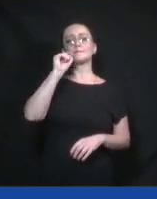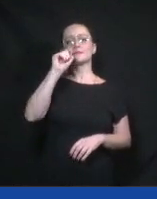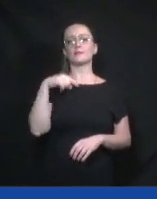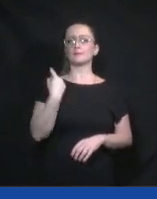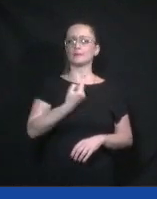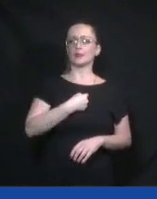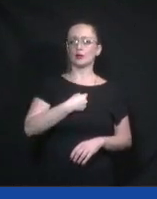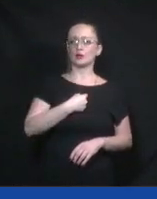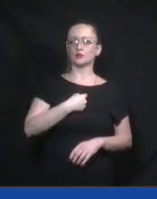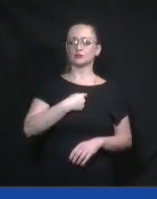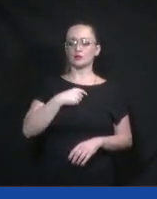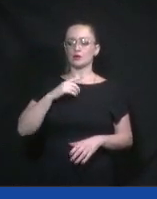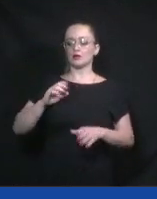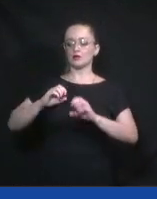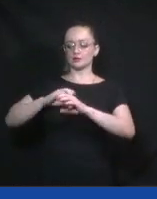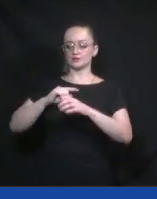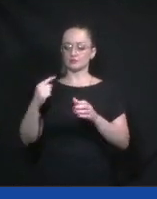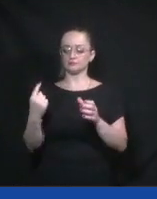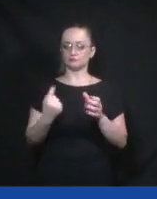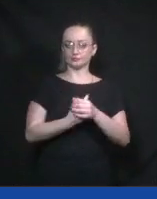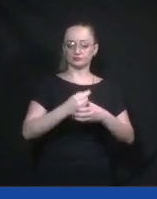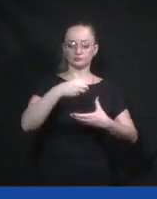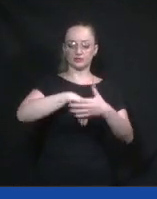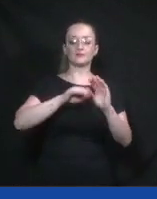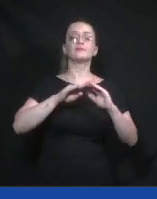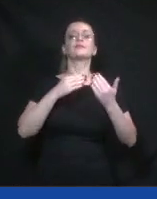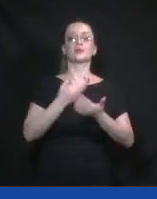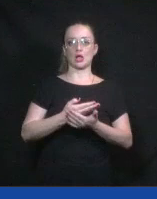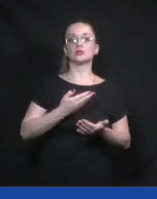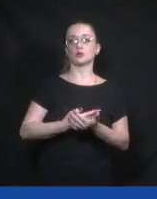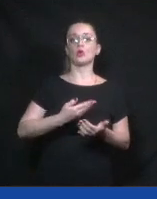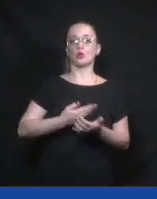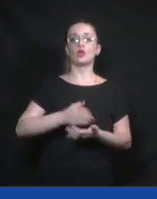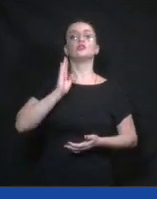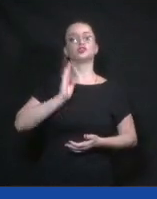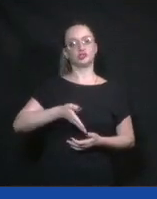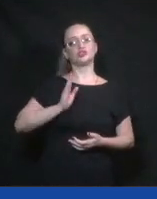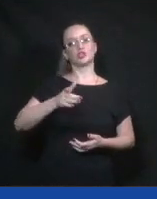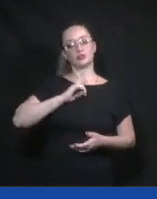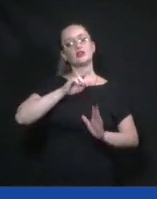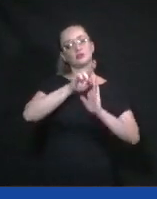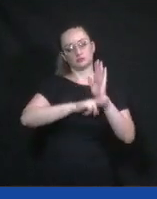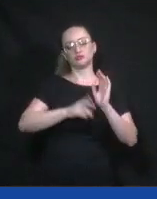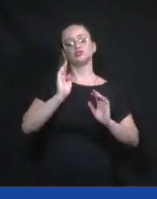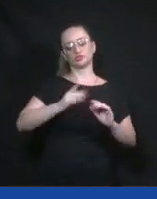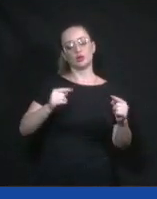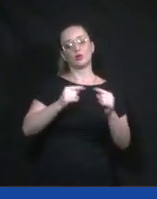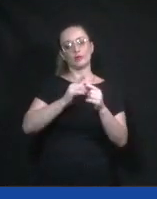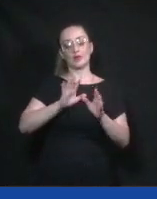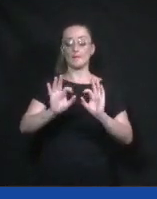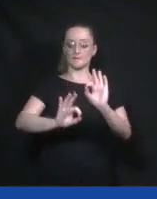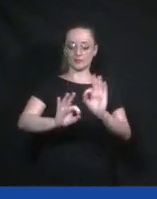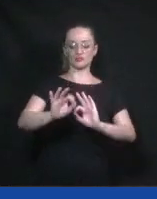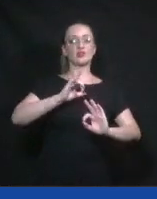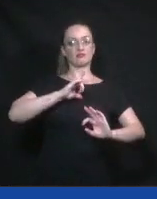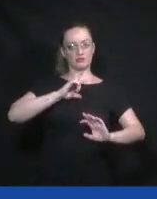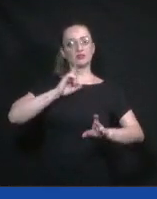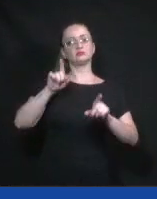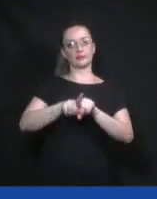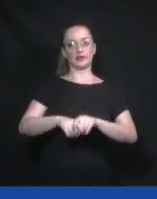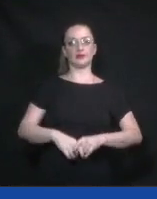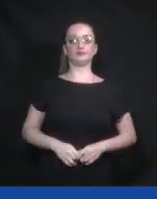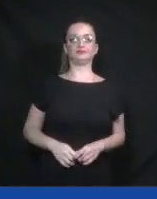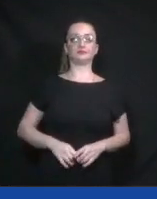não só incluir a educação política nas escolas o que já existe inclusive regulação ou alguns projetos que tem dado